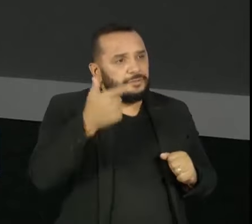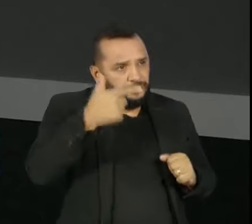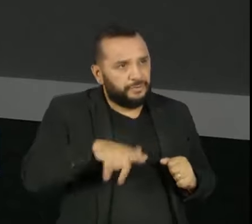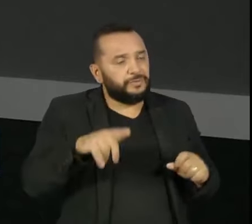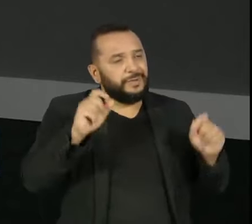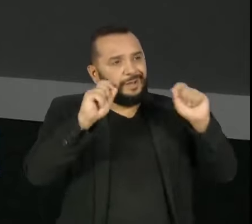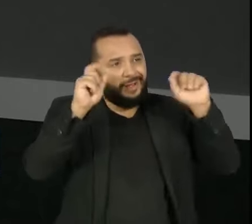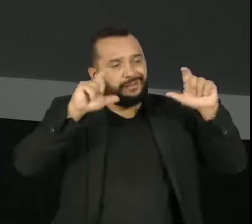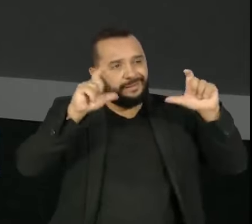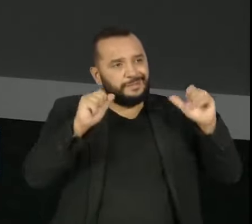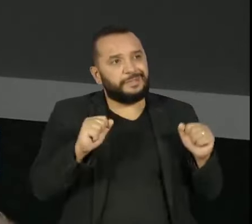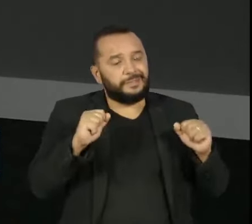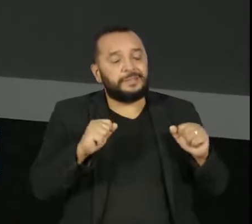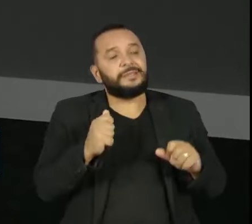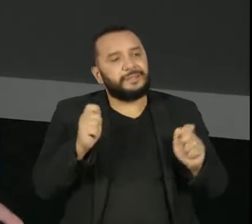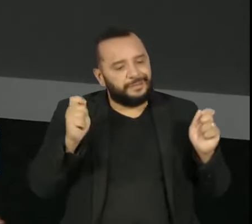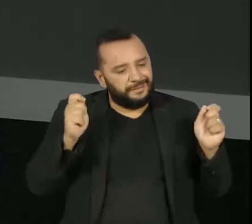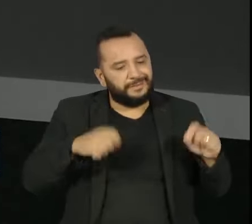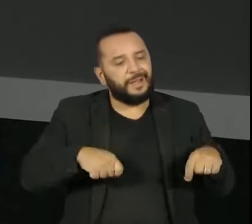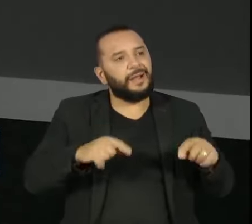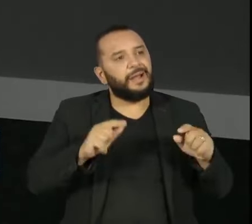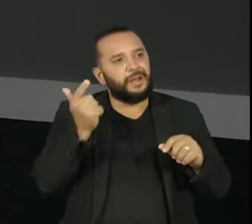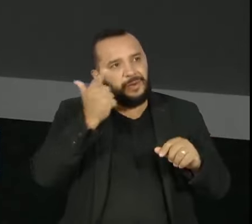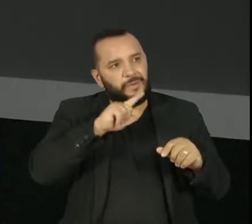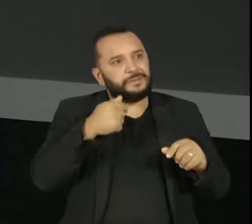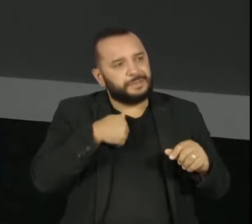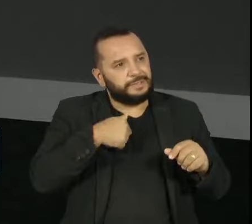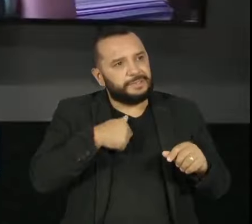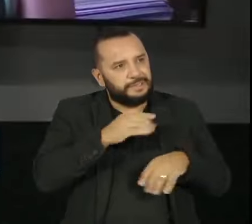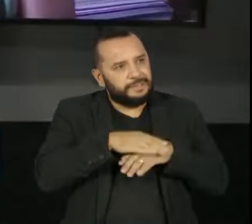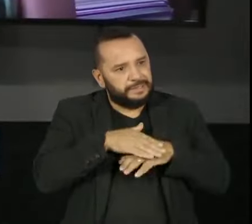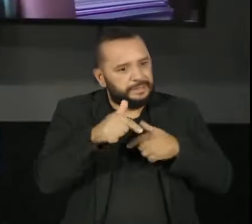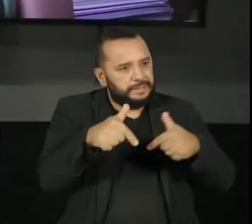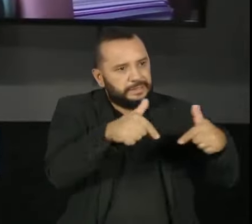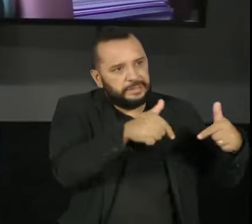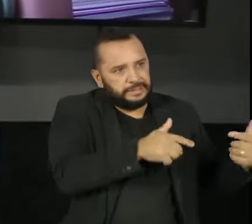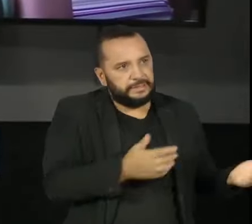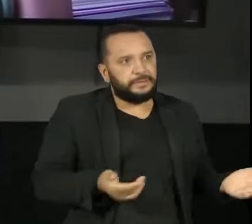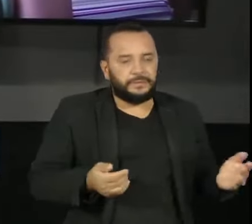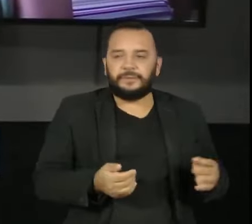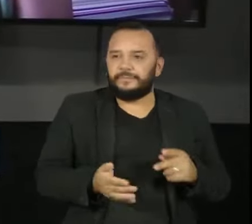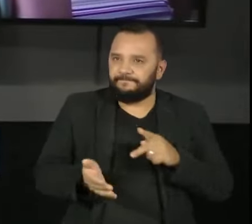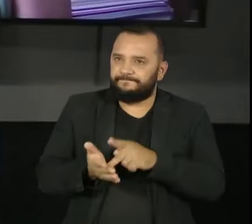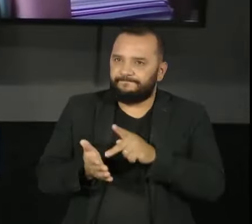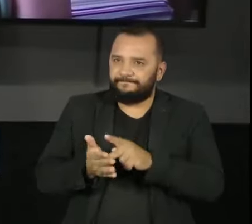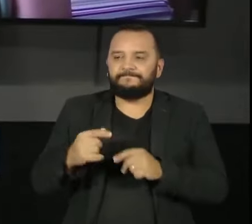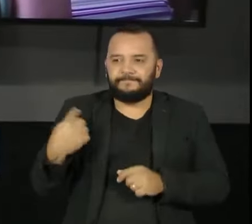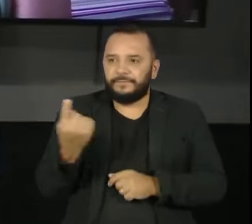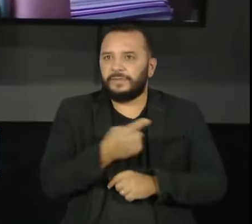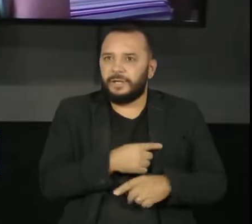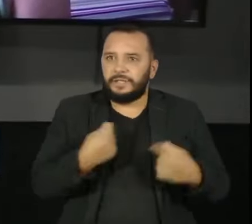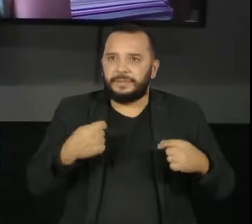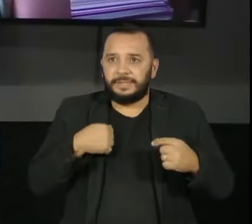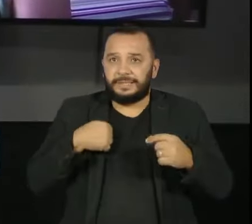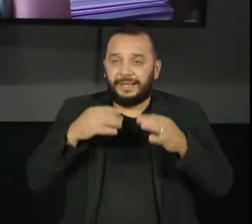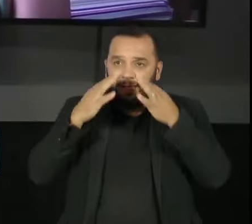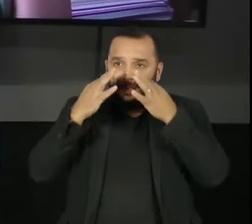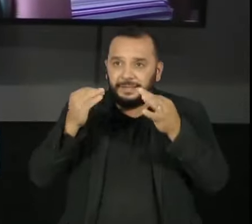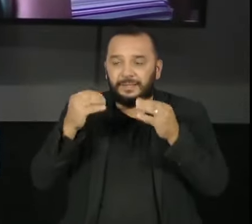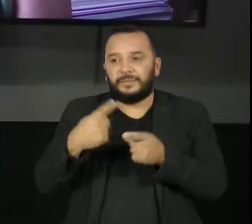feito en quando Ainda há Tempo de alguma mobilização exatamente eu acho que a gente precisa chamar atenção pra